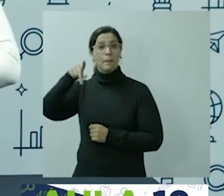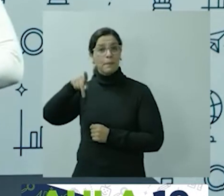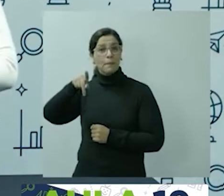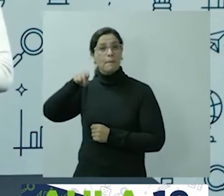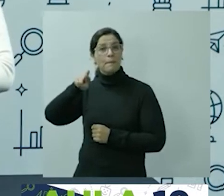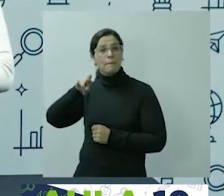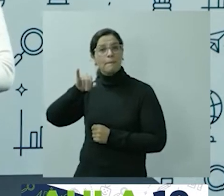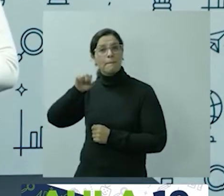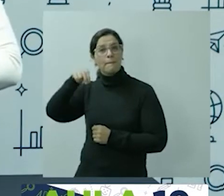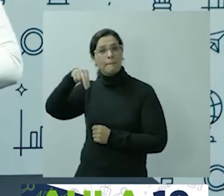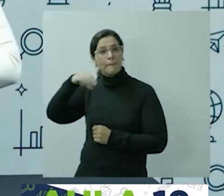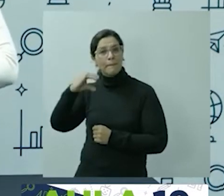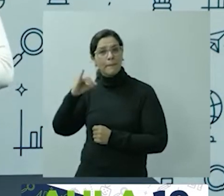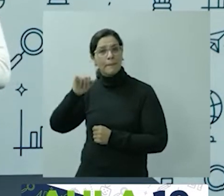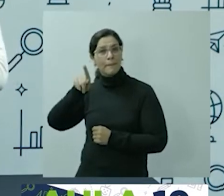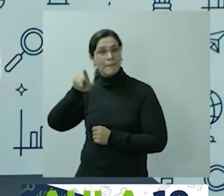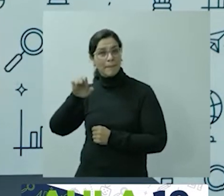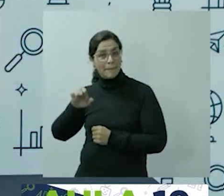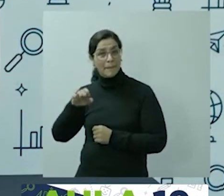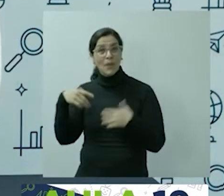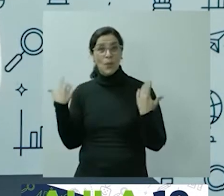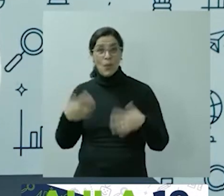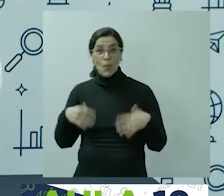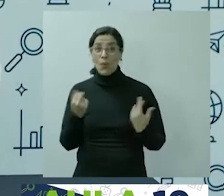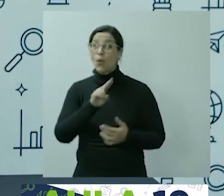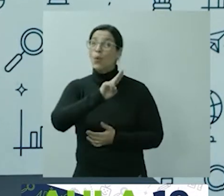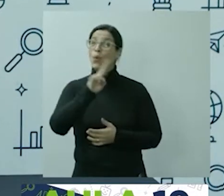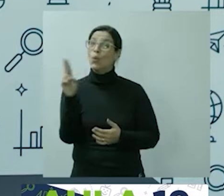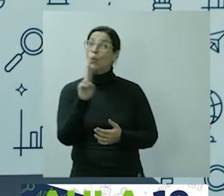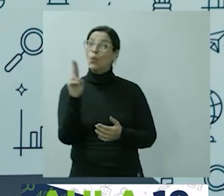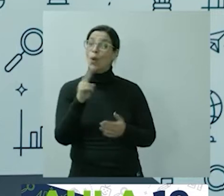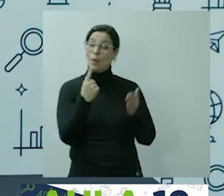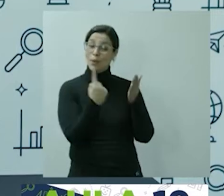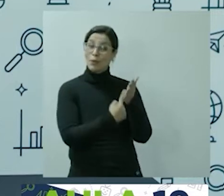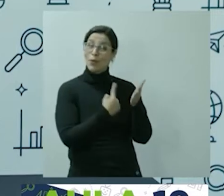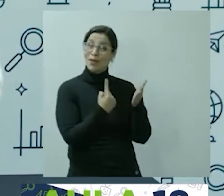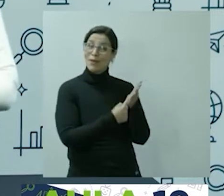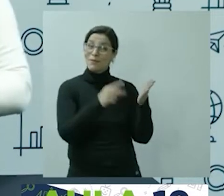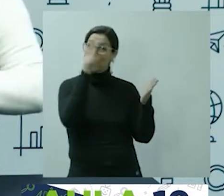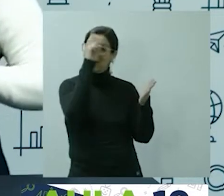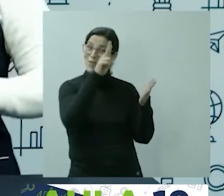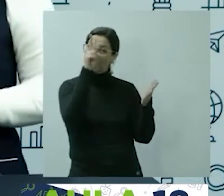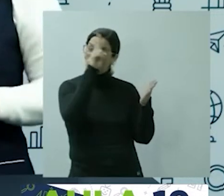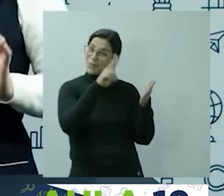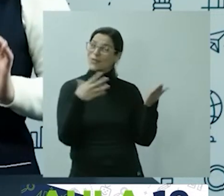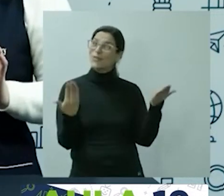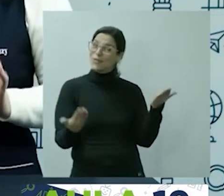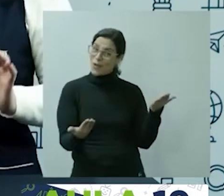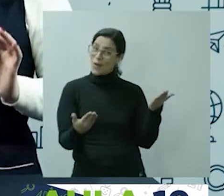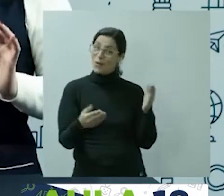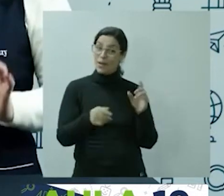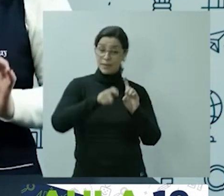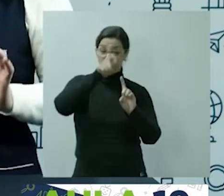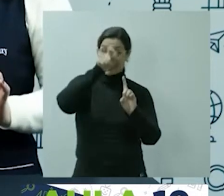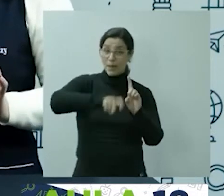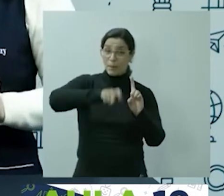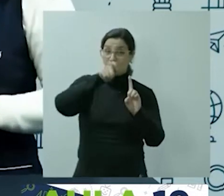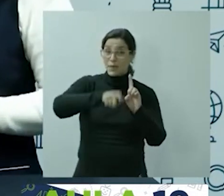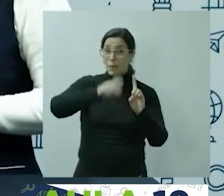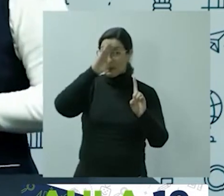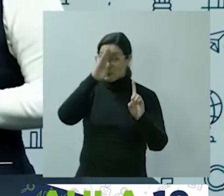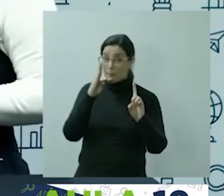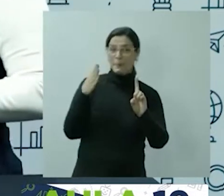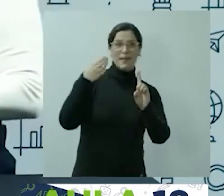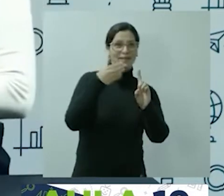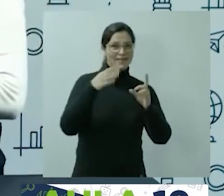príncipe. Pequeno, príncipe, o nome da nossa história e o nome do personagem principal